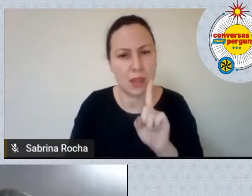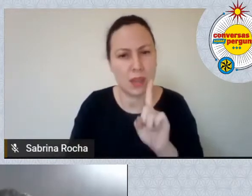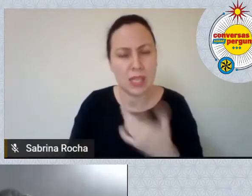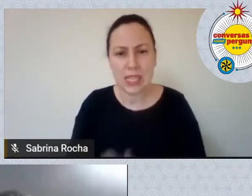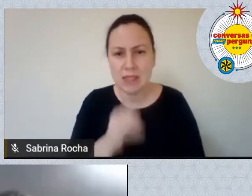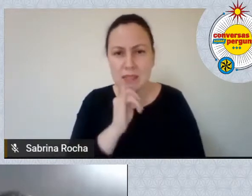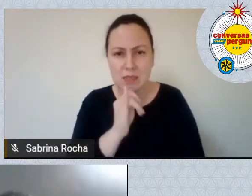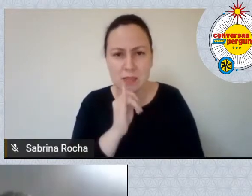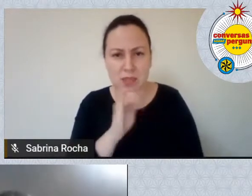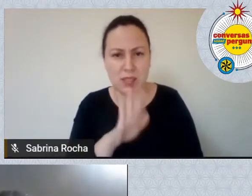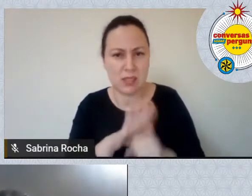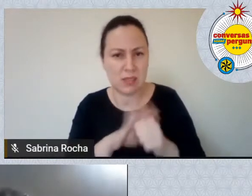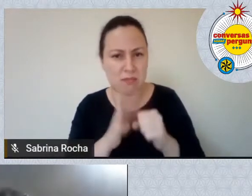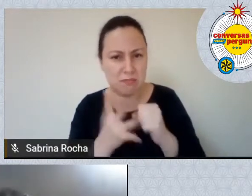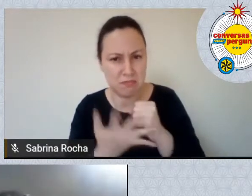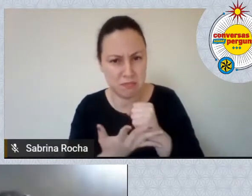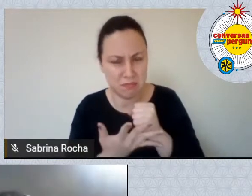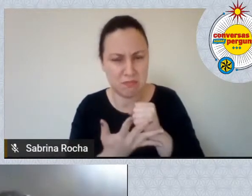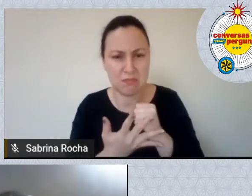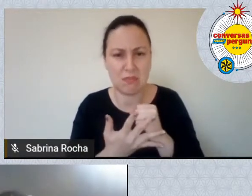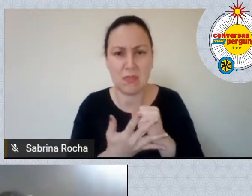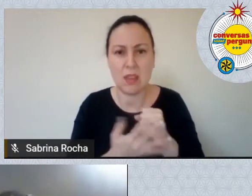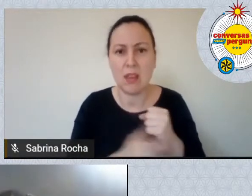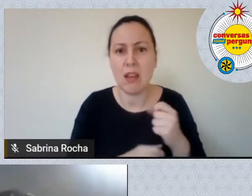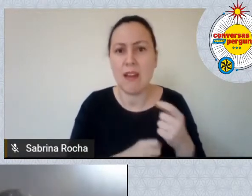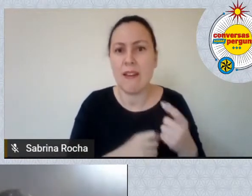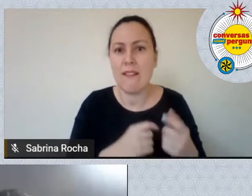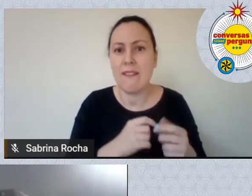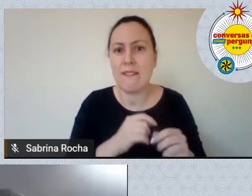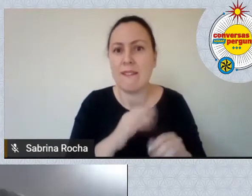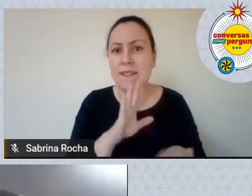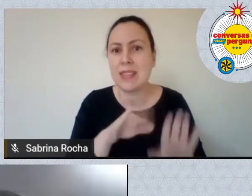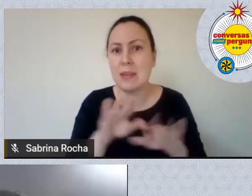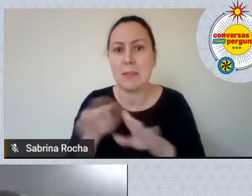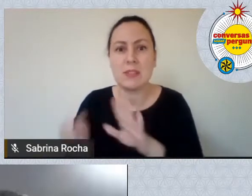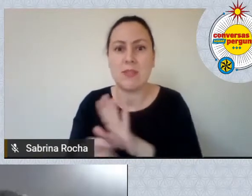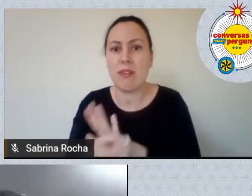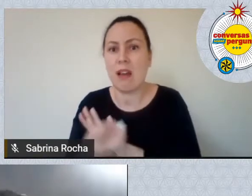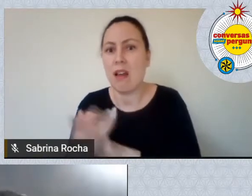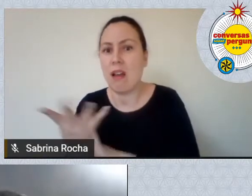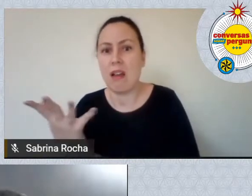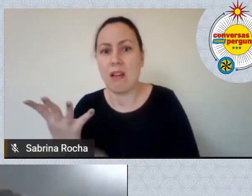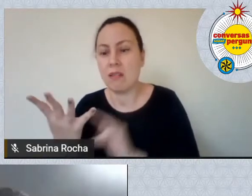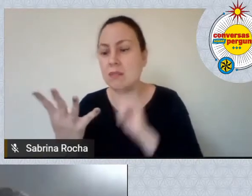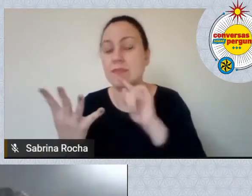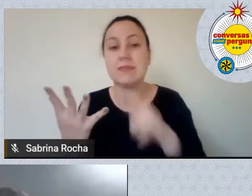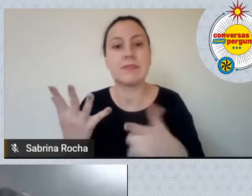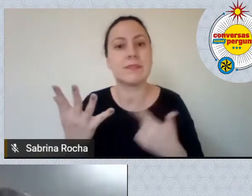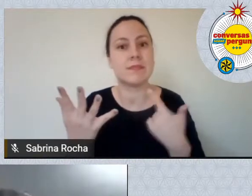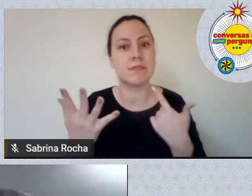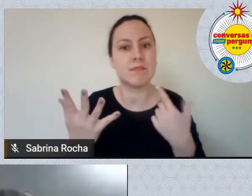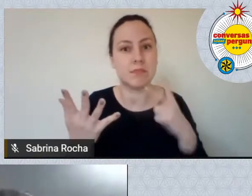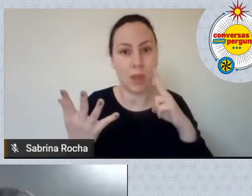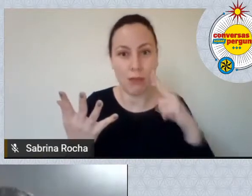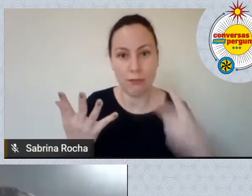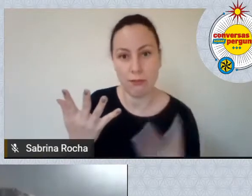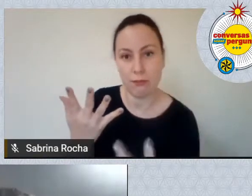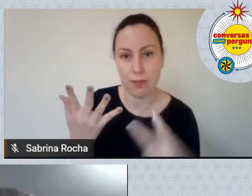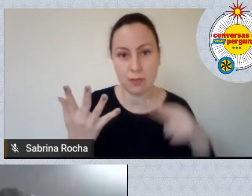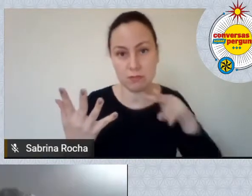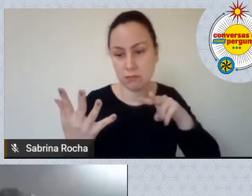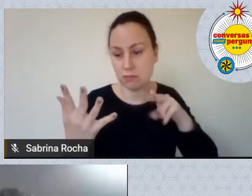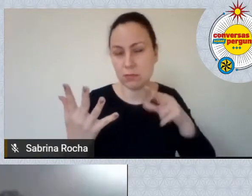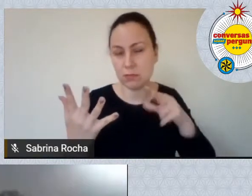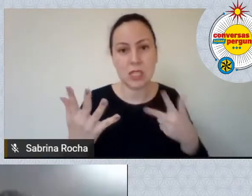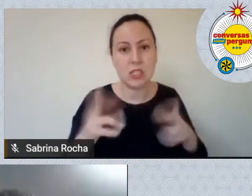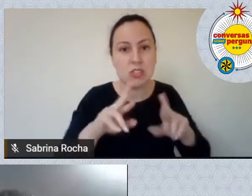Covid, as variáveis são tantas que elas permitiram que ganhasse visibilidade diferenças